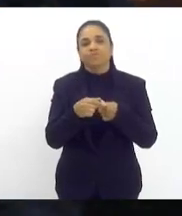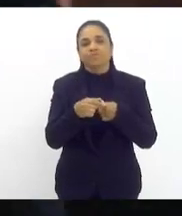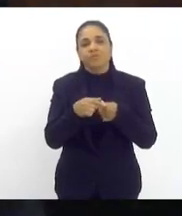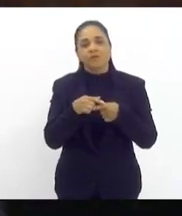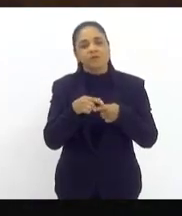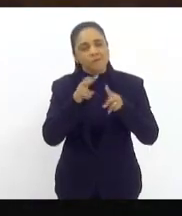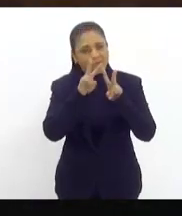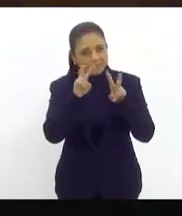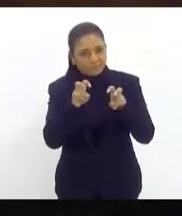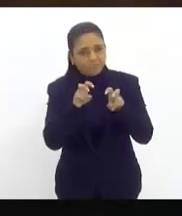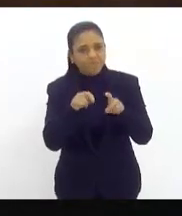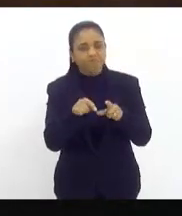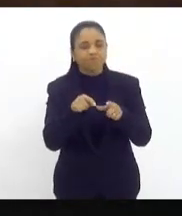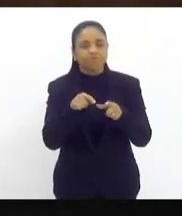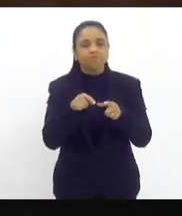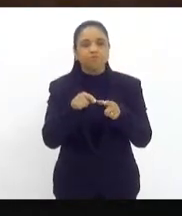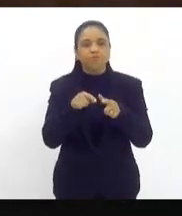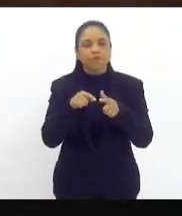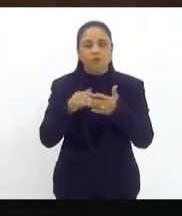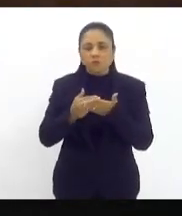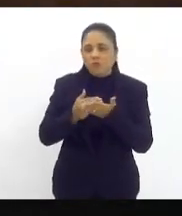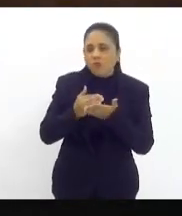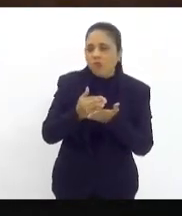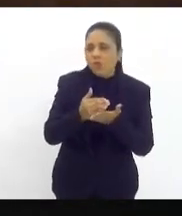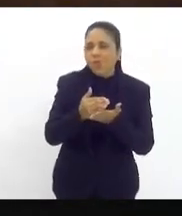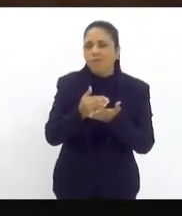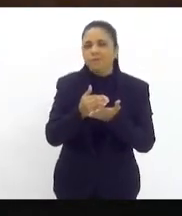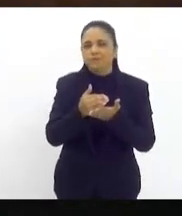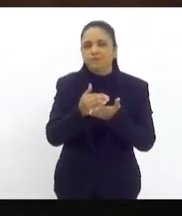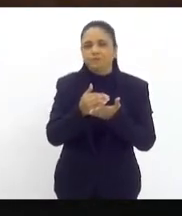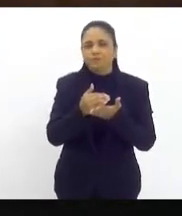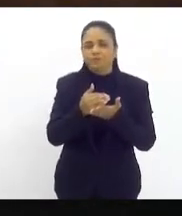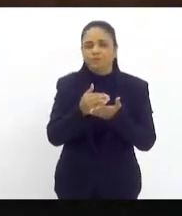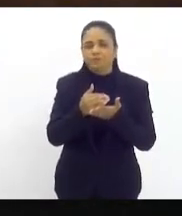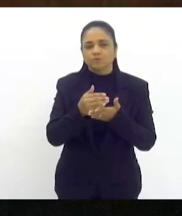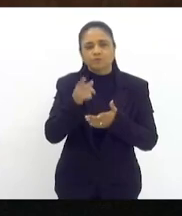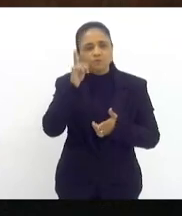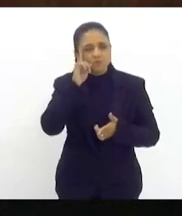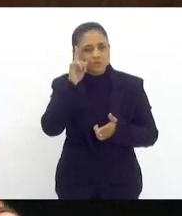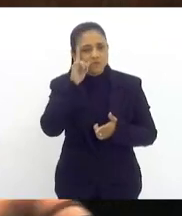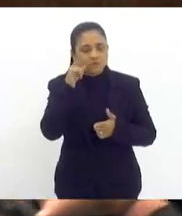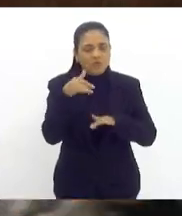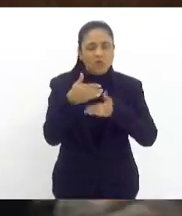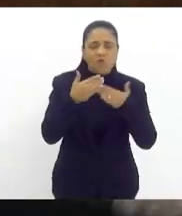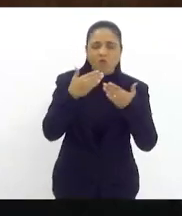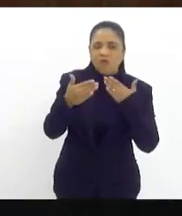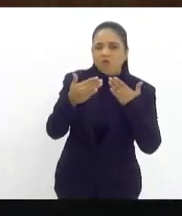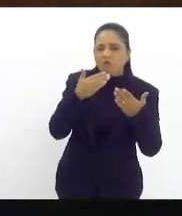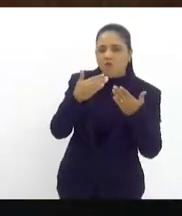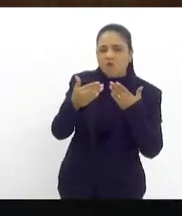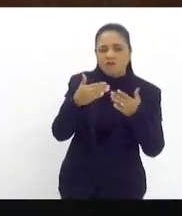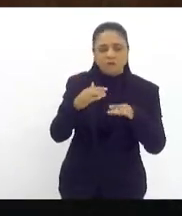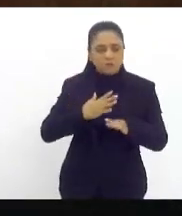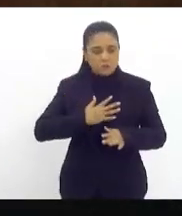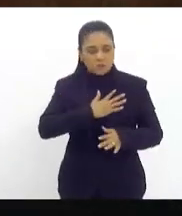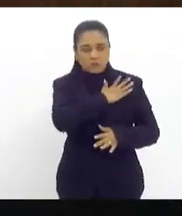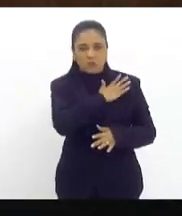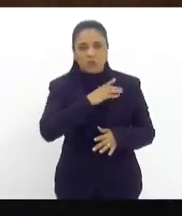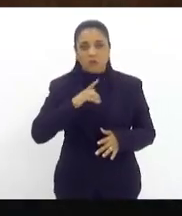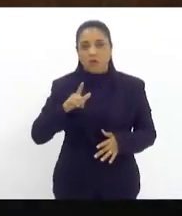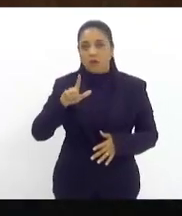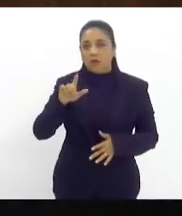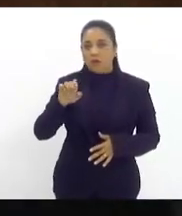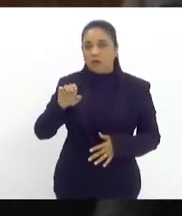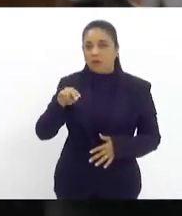assunto que começou de uma forma do dia a dia, eu conversando com a coronel Lenise Durão